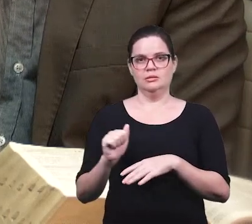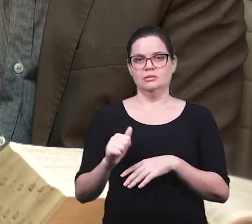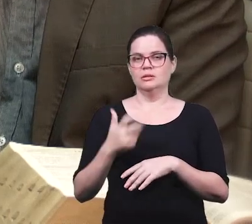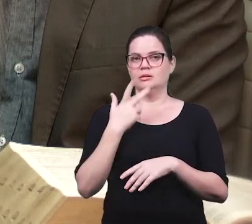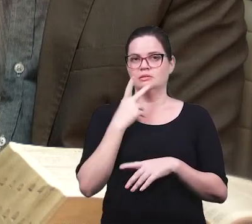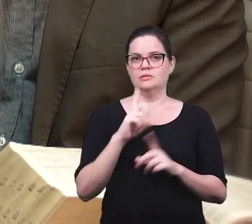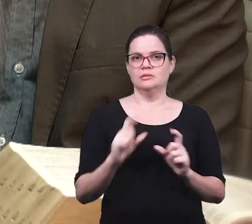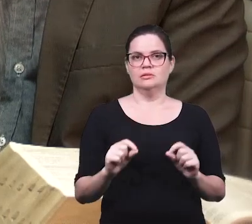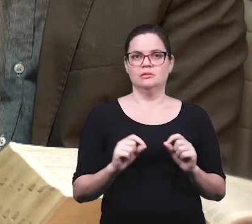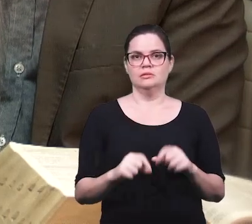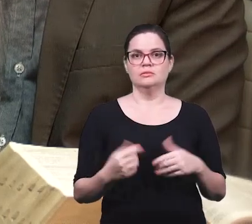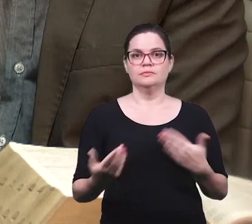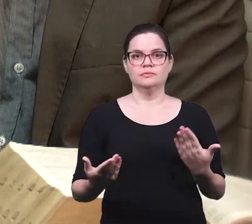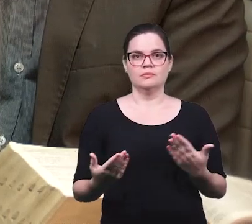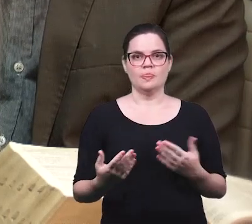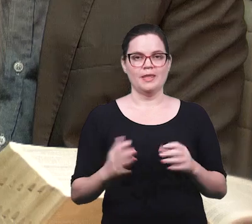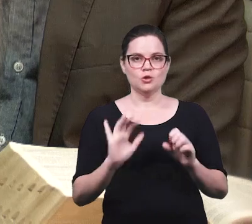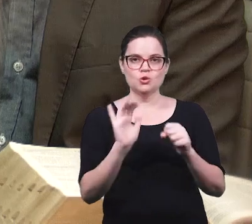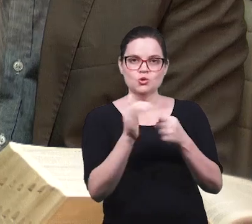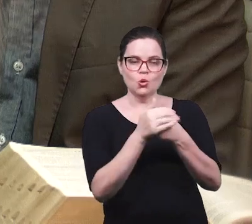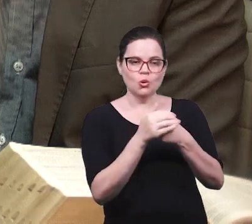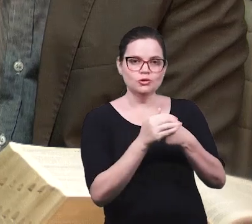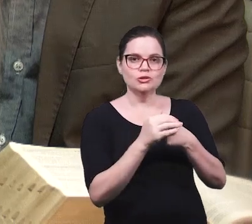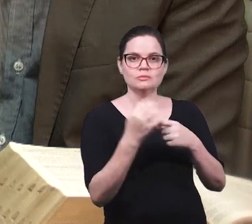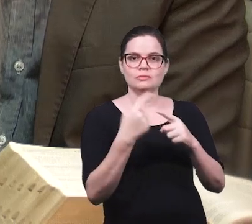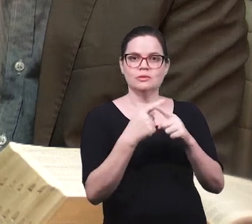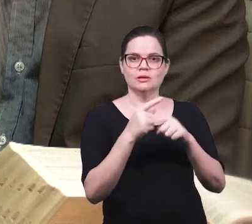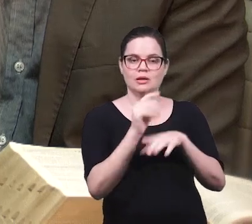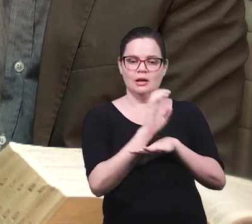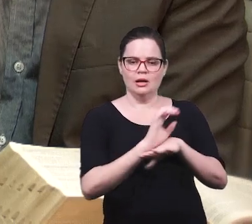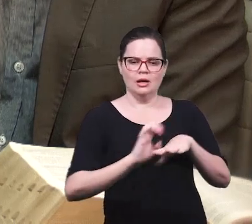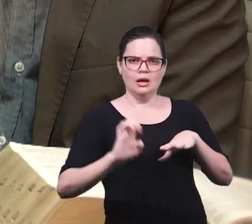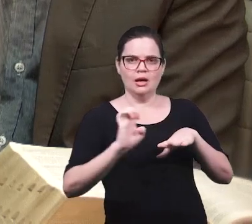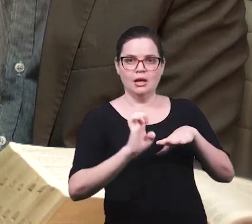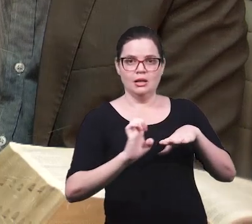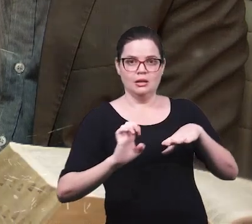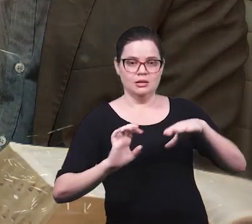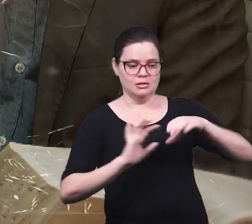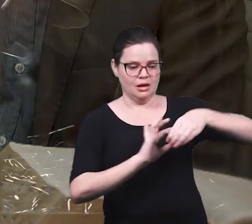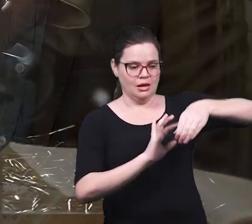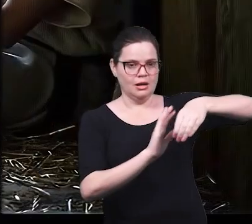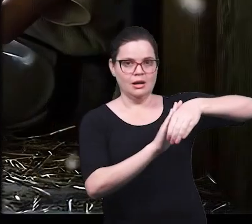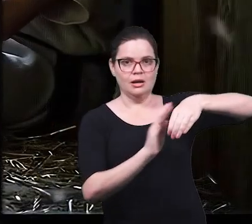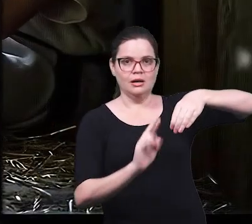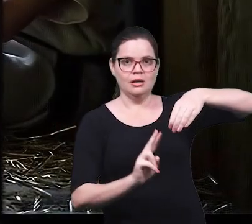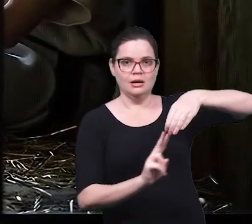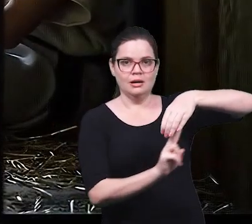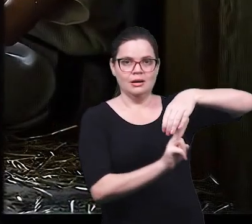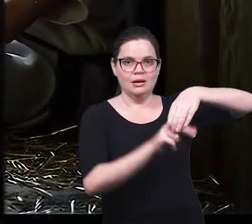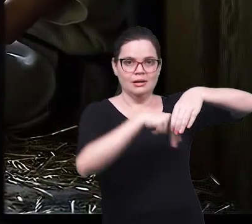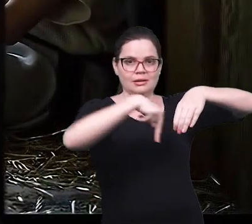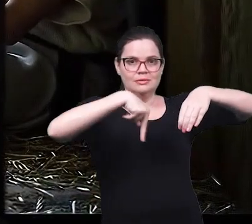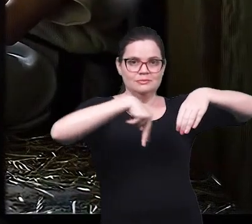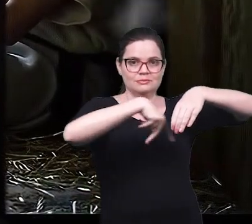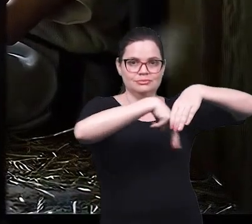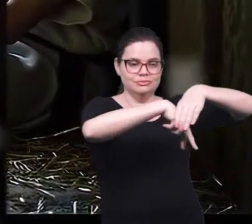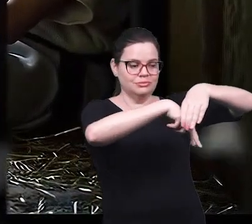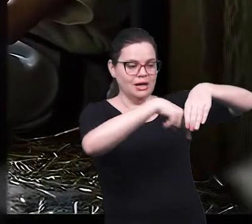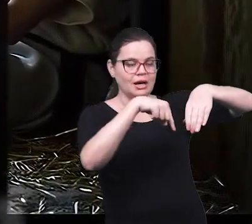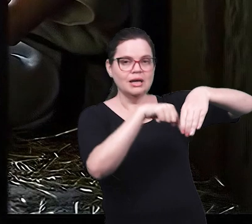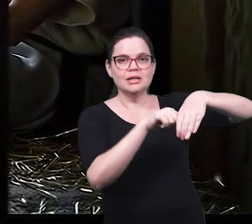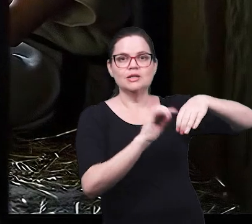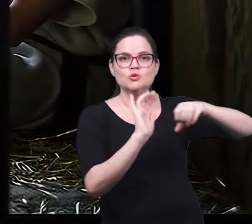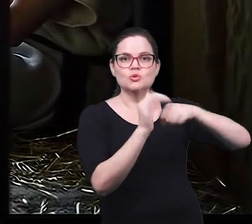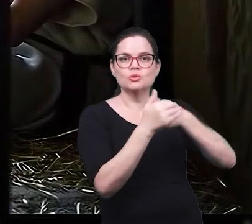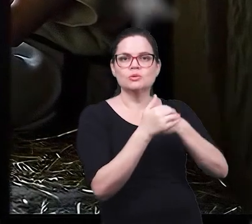aqui. O que fazes aqui, Elias? Quando o Senhor se dirige a Elias, o que fazes aqui? Né? Se nós formos olhar em